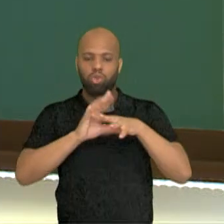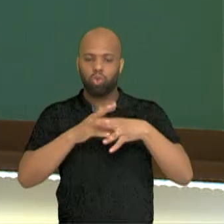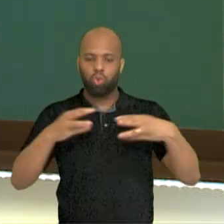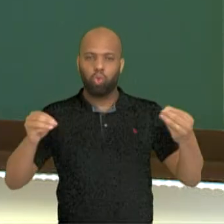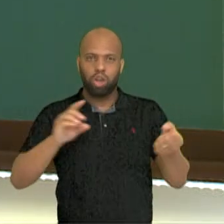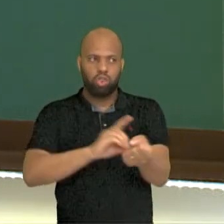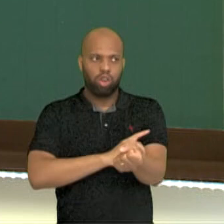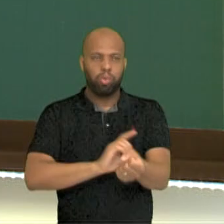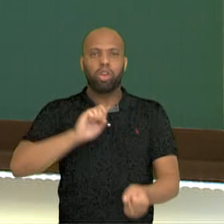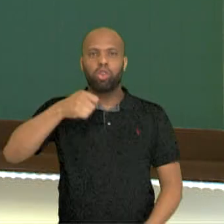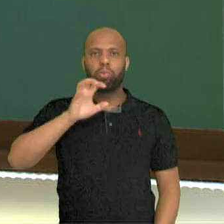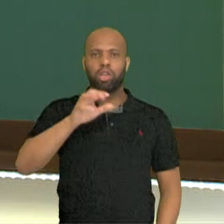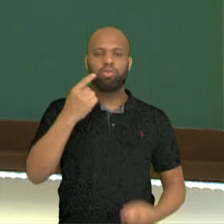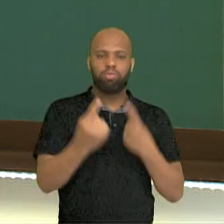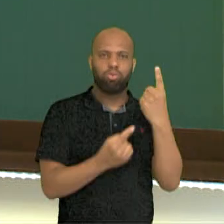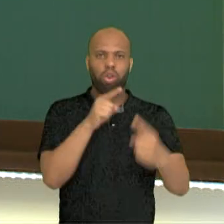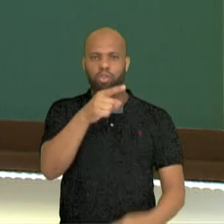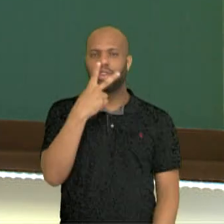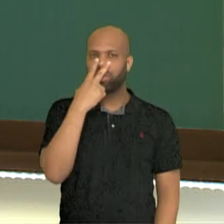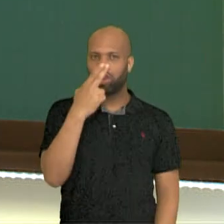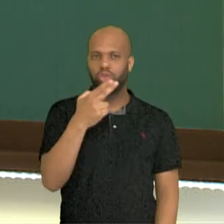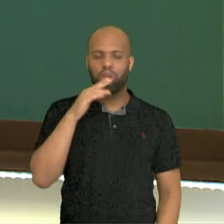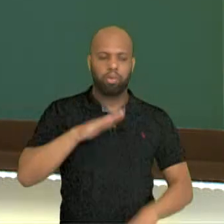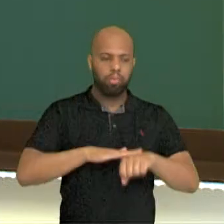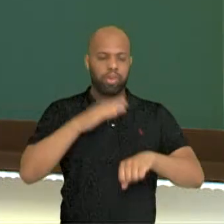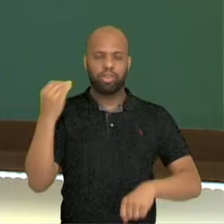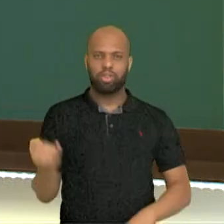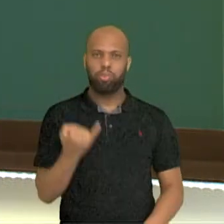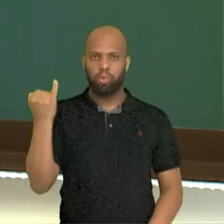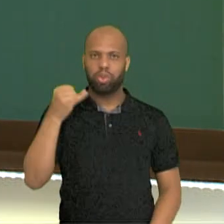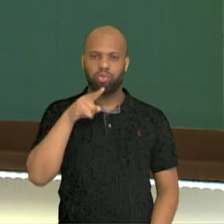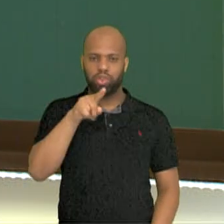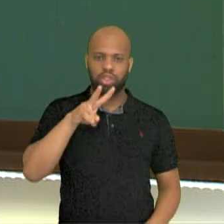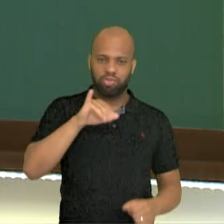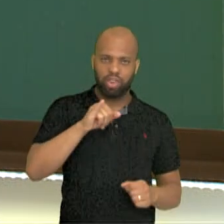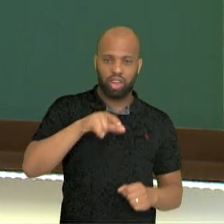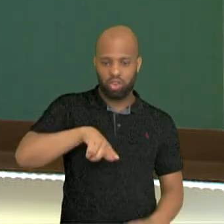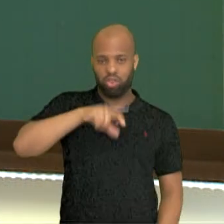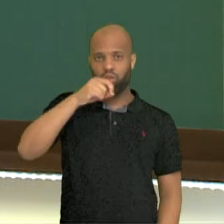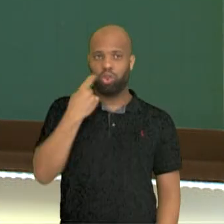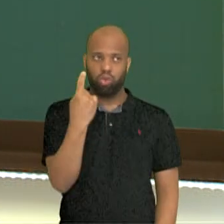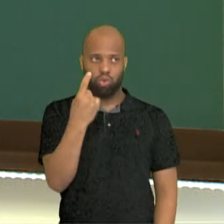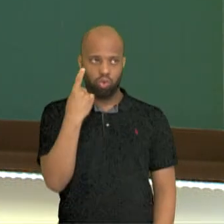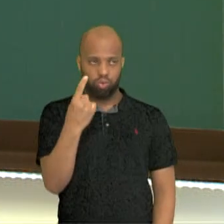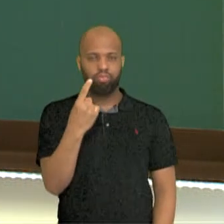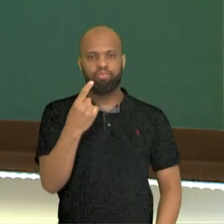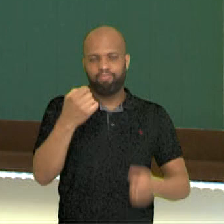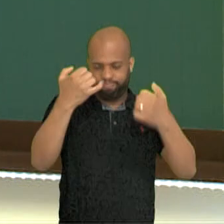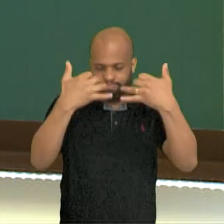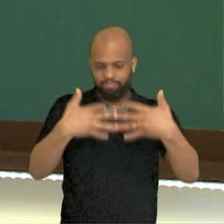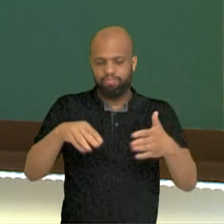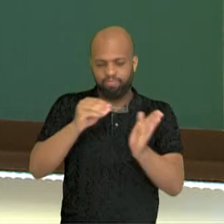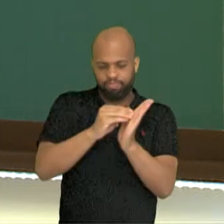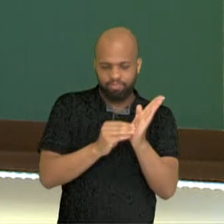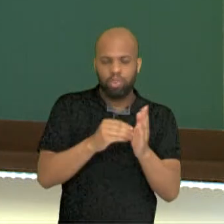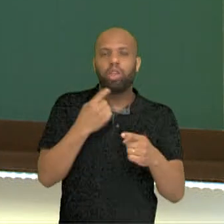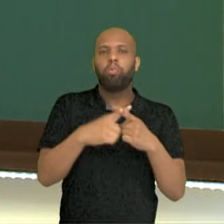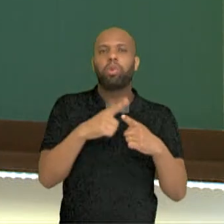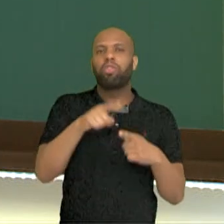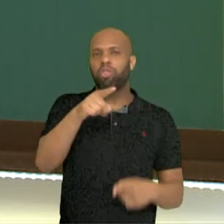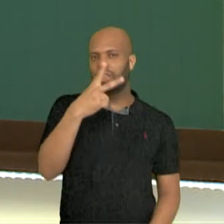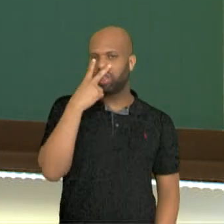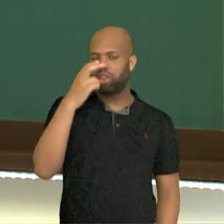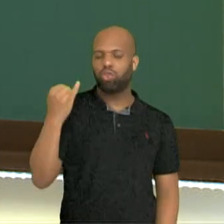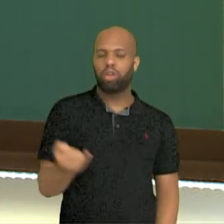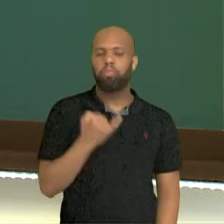que nós falamos, qual delas você achou mais importante? Você vai agora escolher uma delas, e escrever por